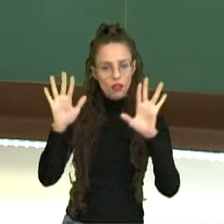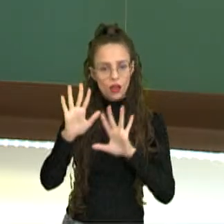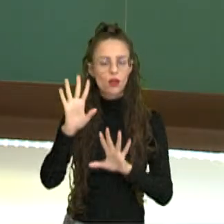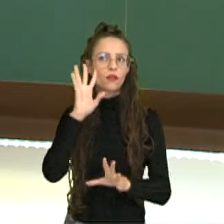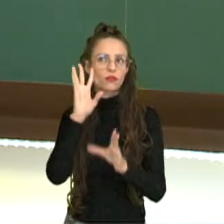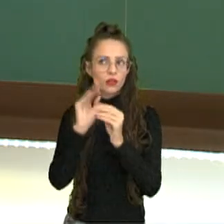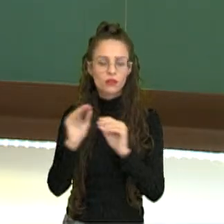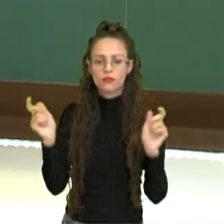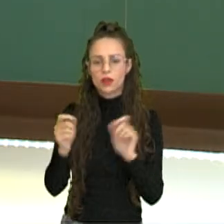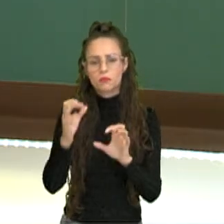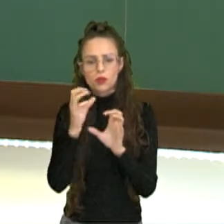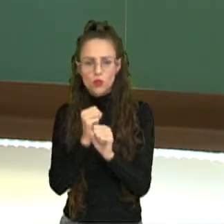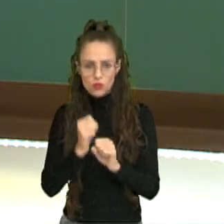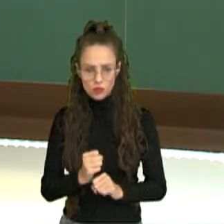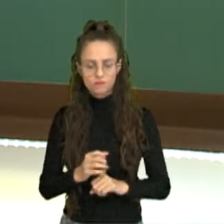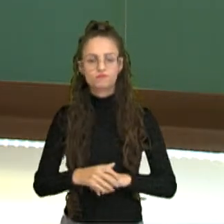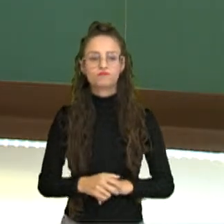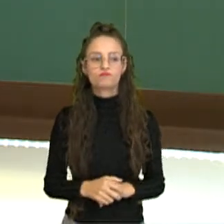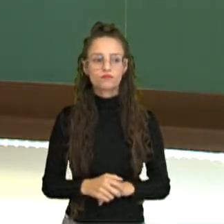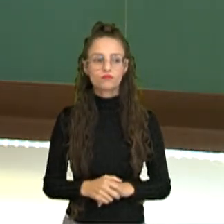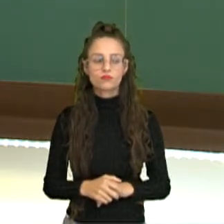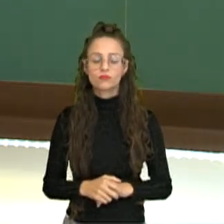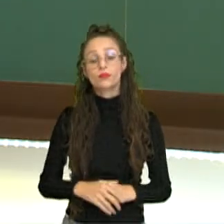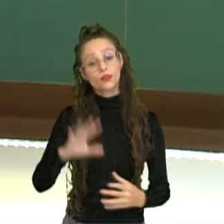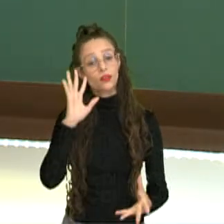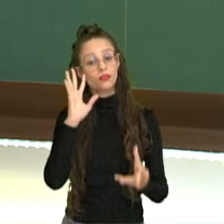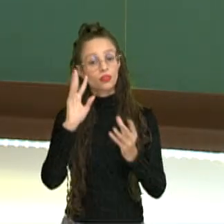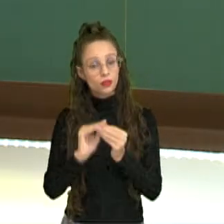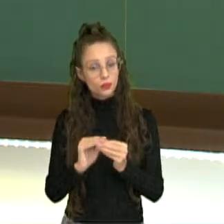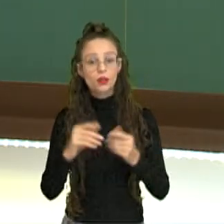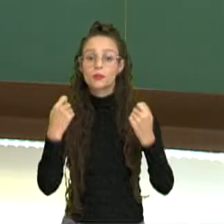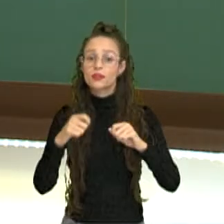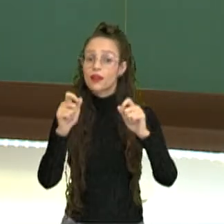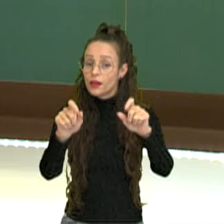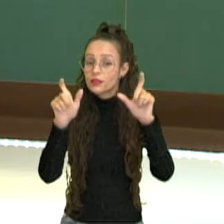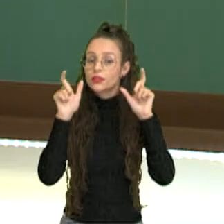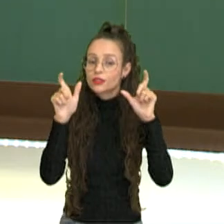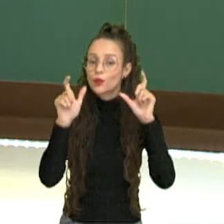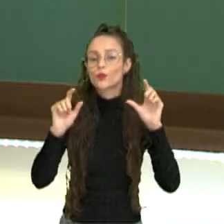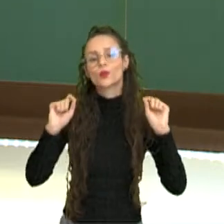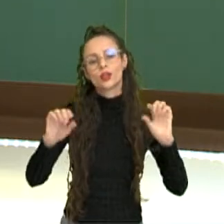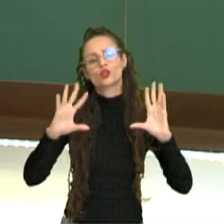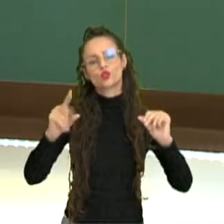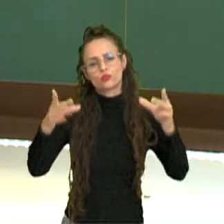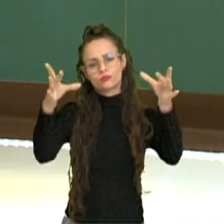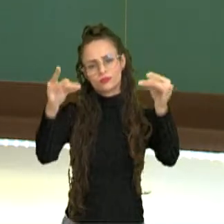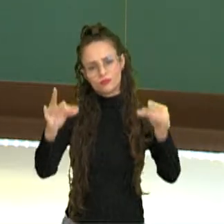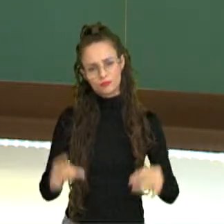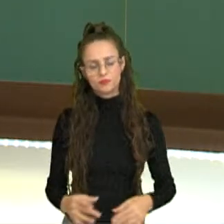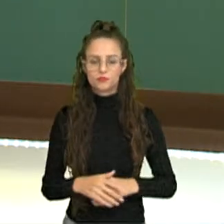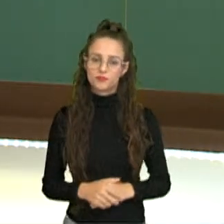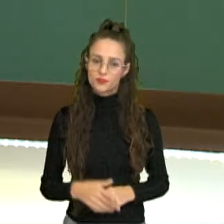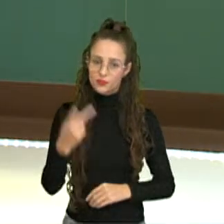fazer contas, posso deduzir. E a interpretação requer atenção do quê? De todos os detalhes.